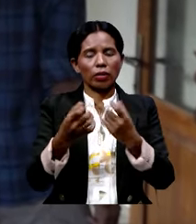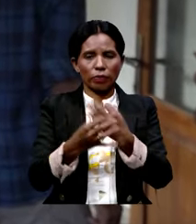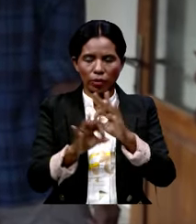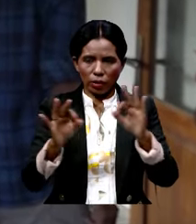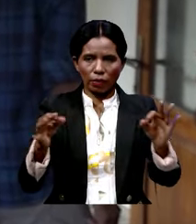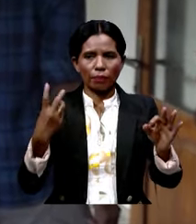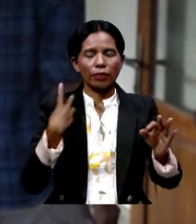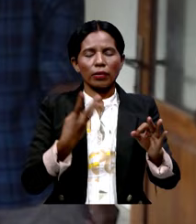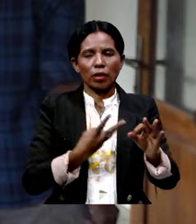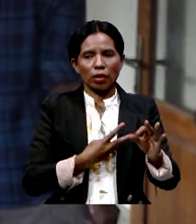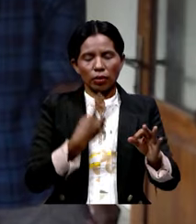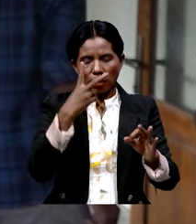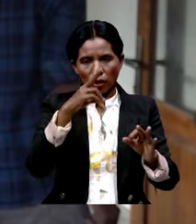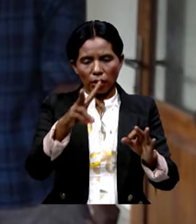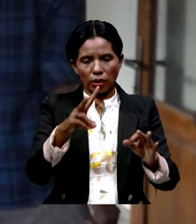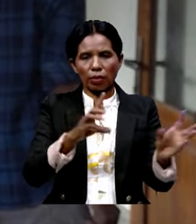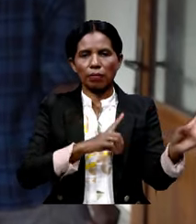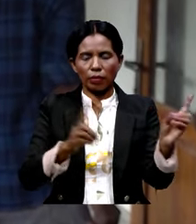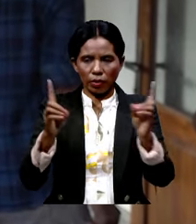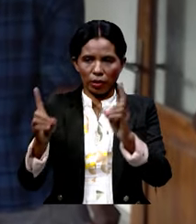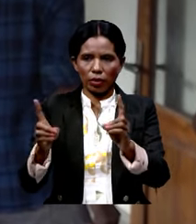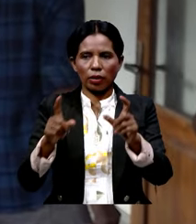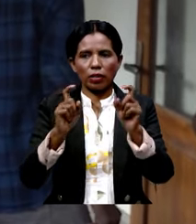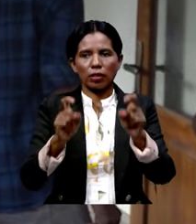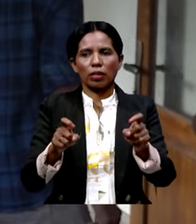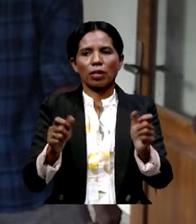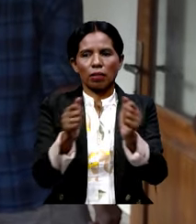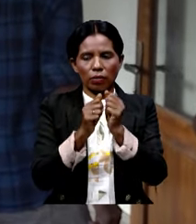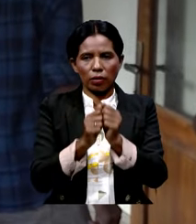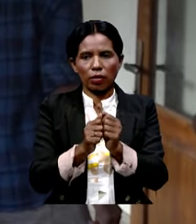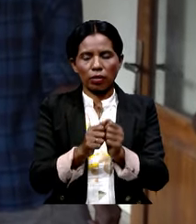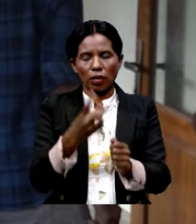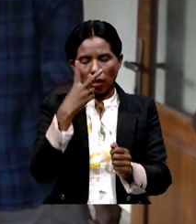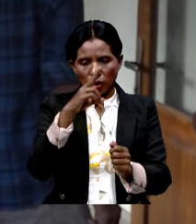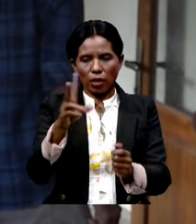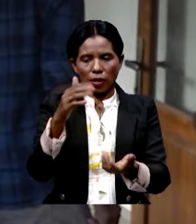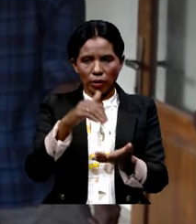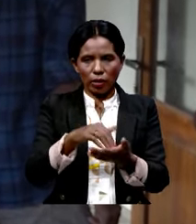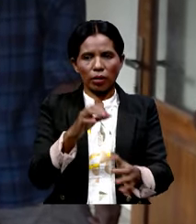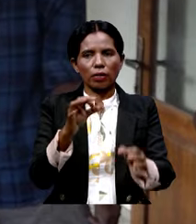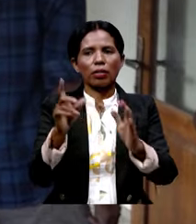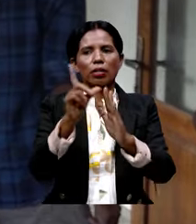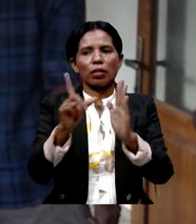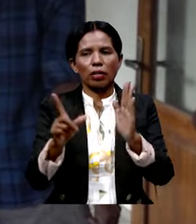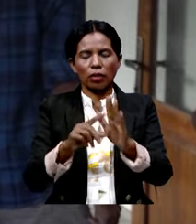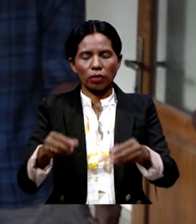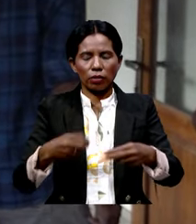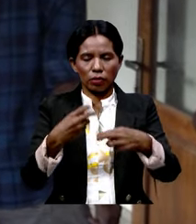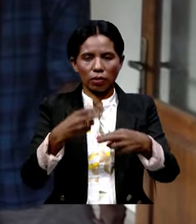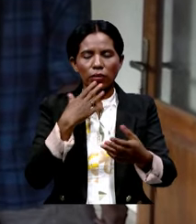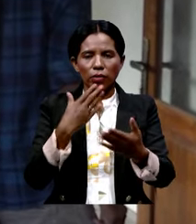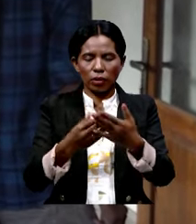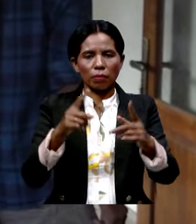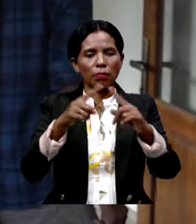minha realização da implementação né tem que ir acompanhamento nessa supervisão na fila fale será que a lei né né bele foi impacto dia com o povo